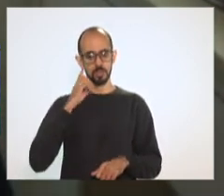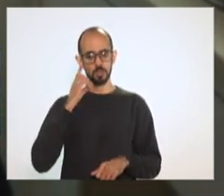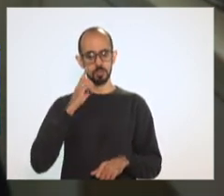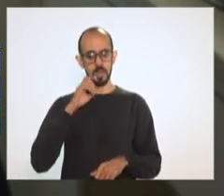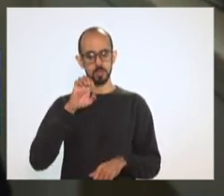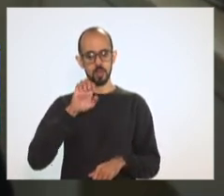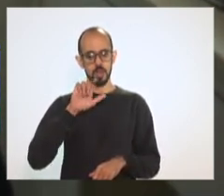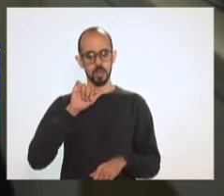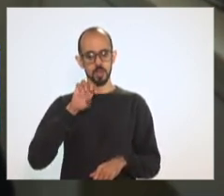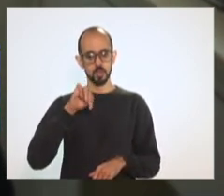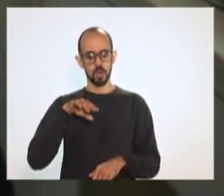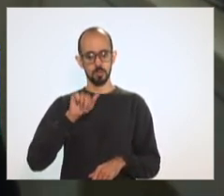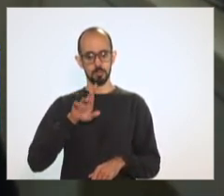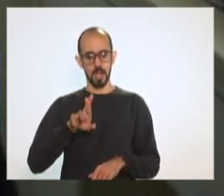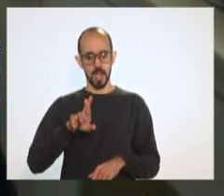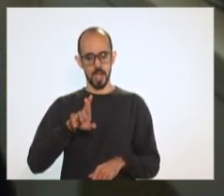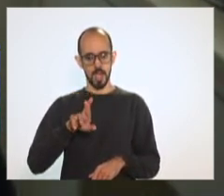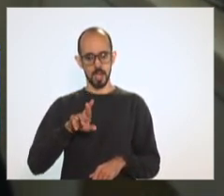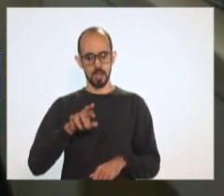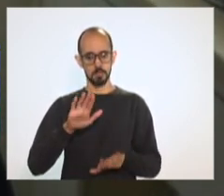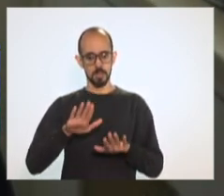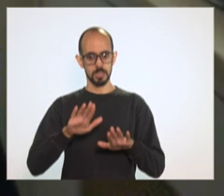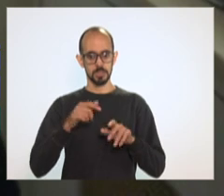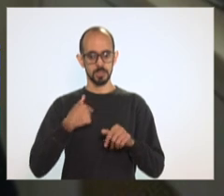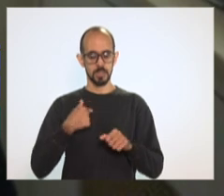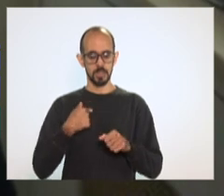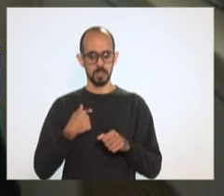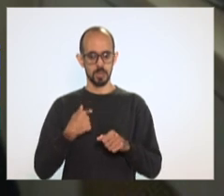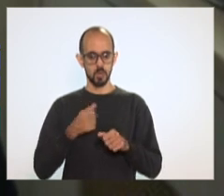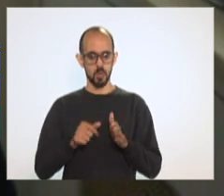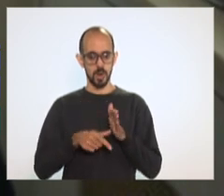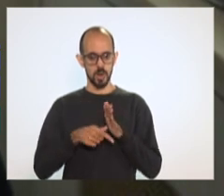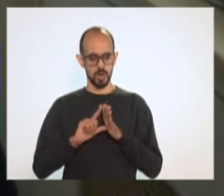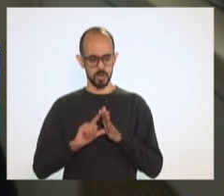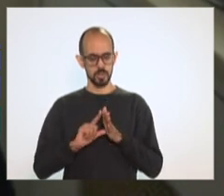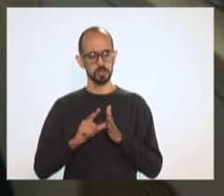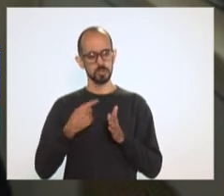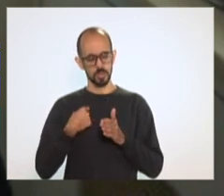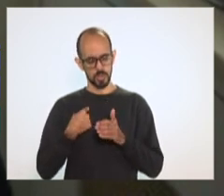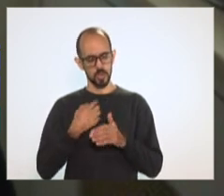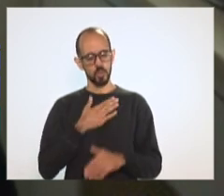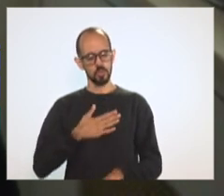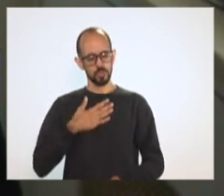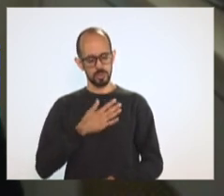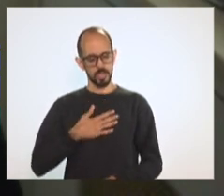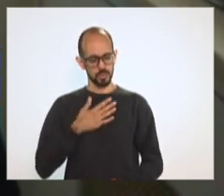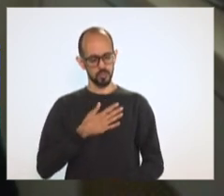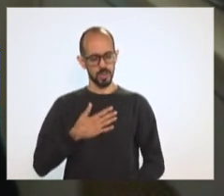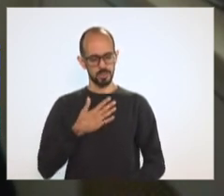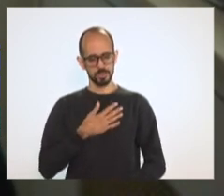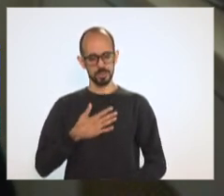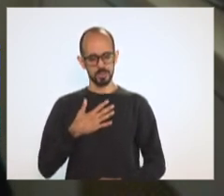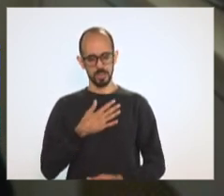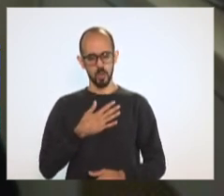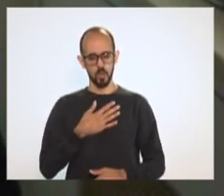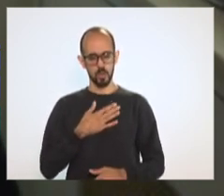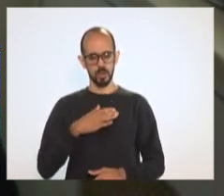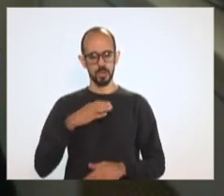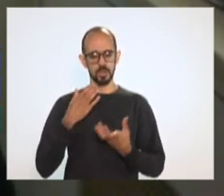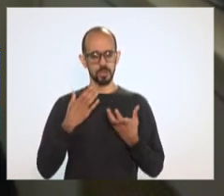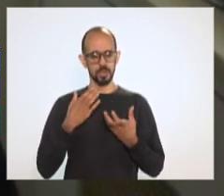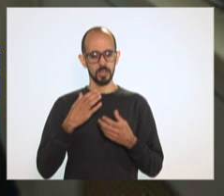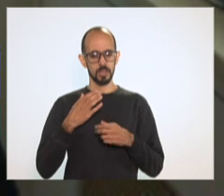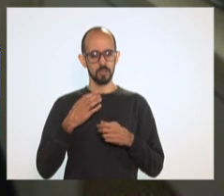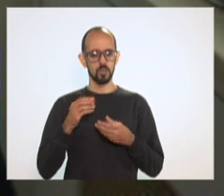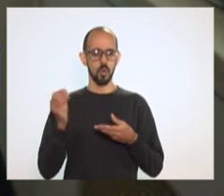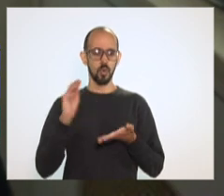eu de antemão já estou dando o maior prazer e muita satisfação com a autoria ao